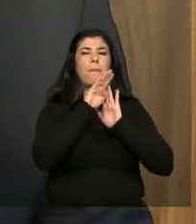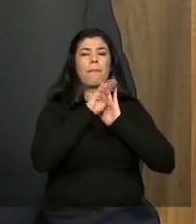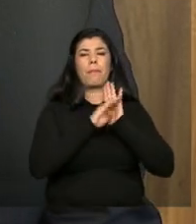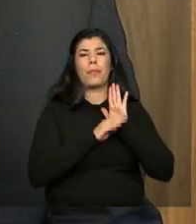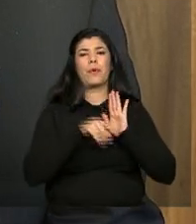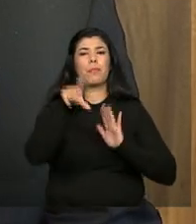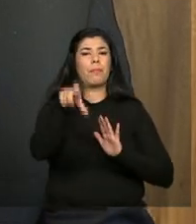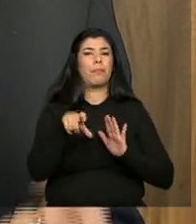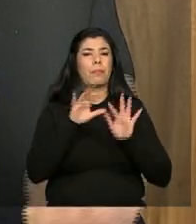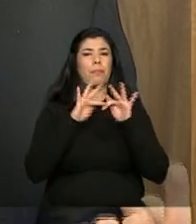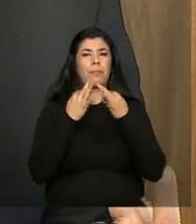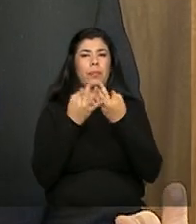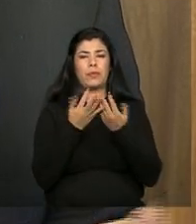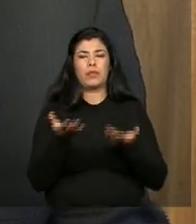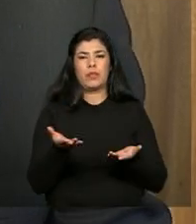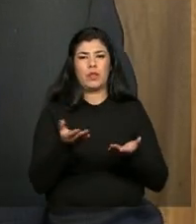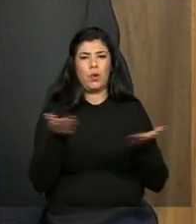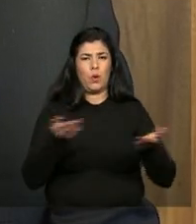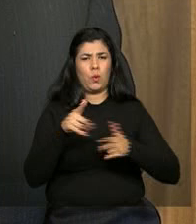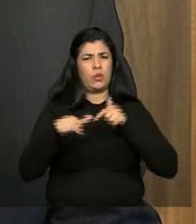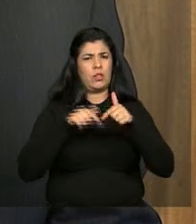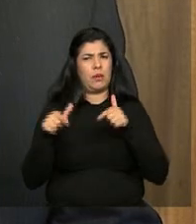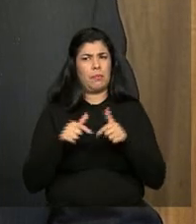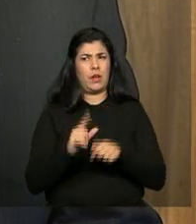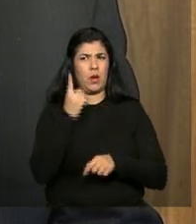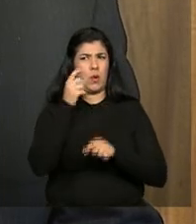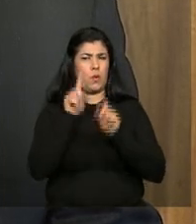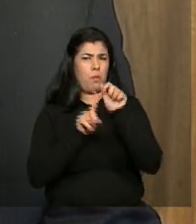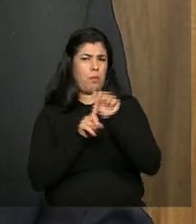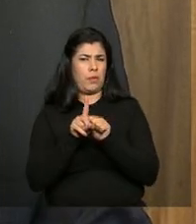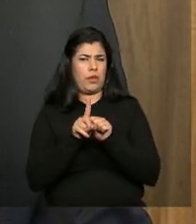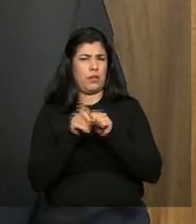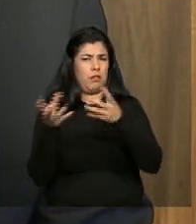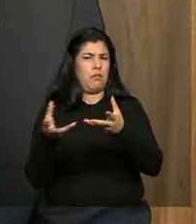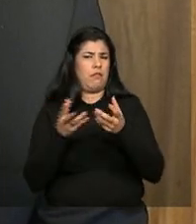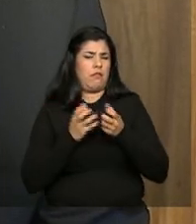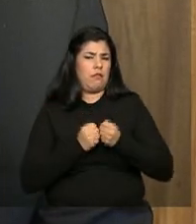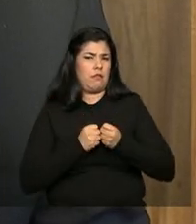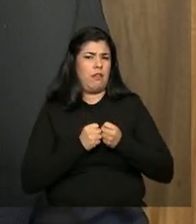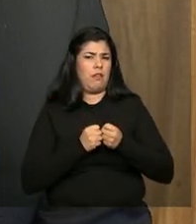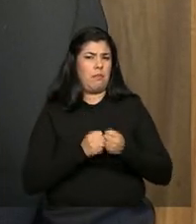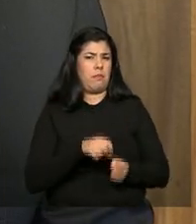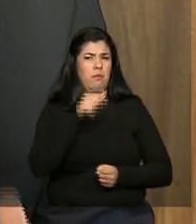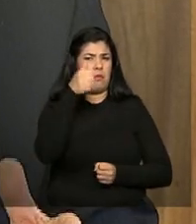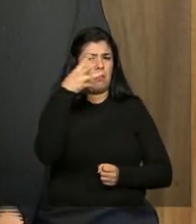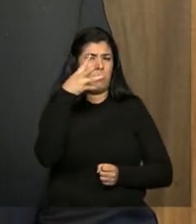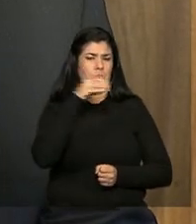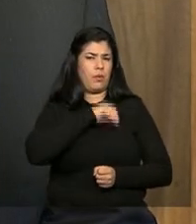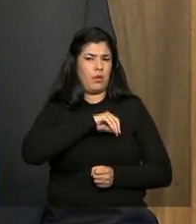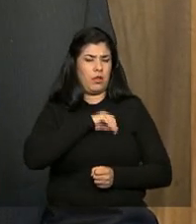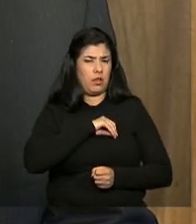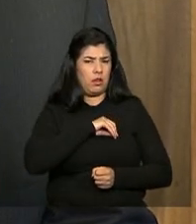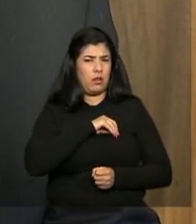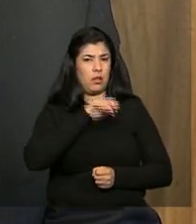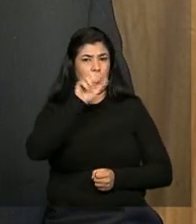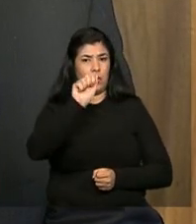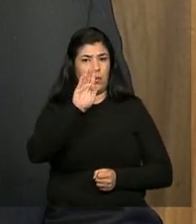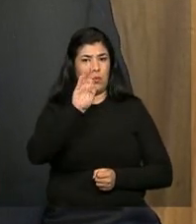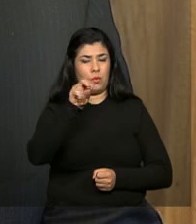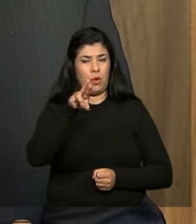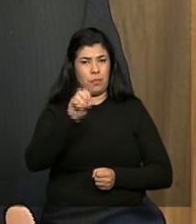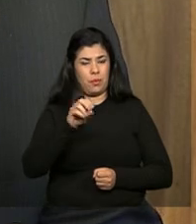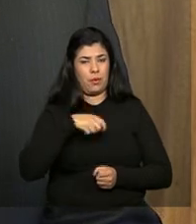e hoje você trabalha um mês e recebe décimo quarto salário é só tomo dizer o amor não vai ter que ser pago proporcionalmente ao